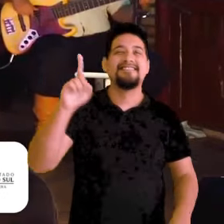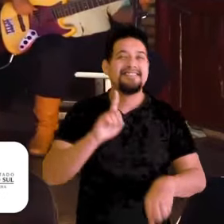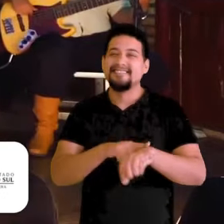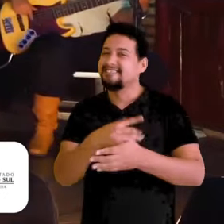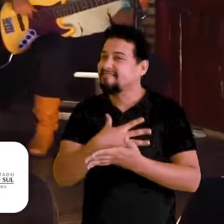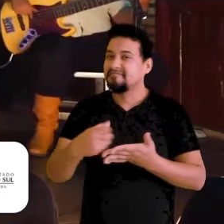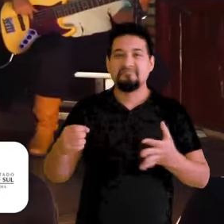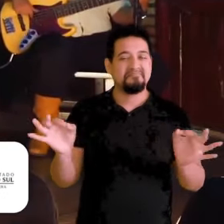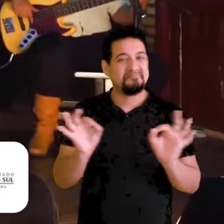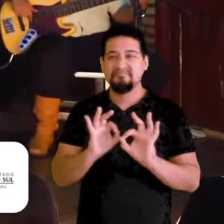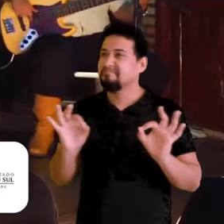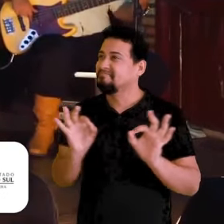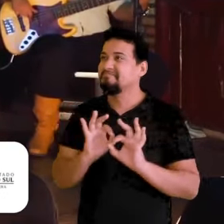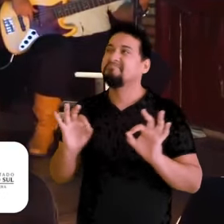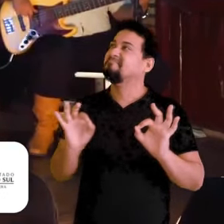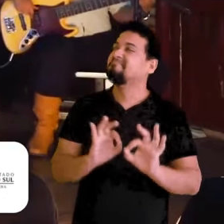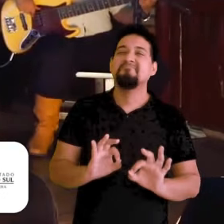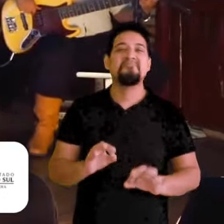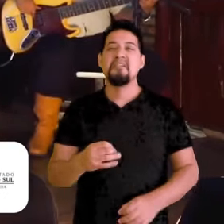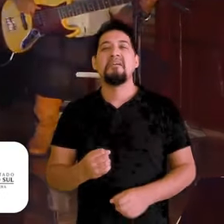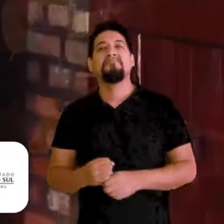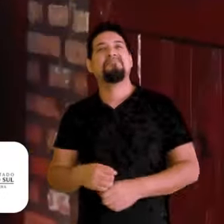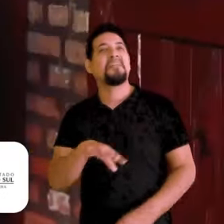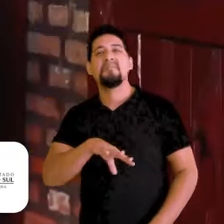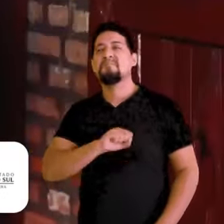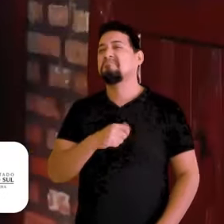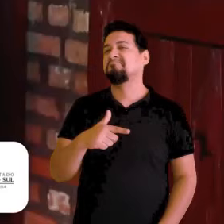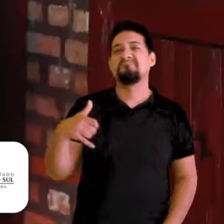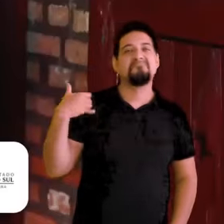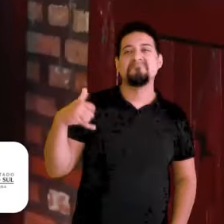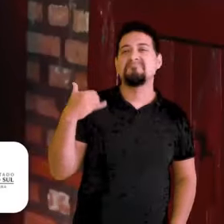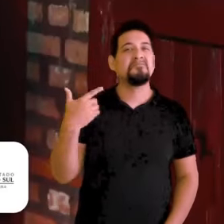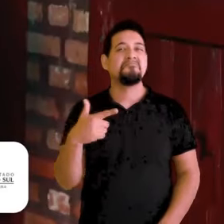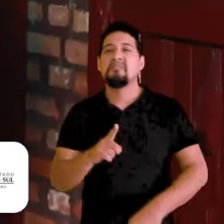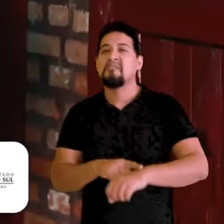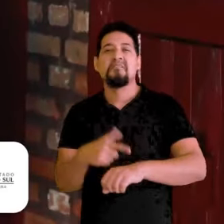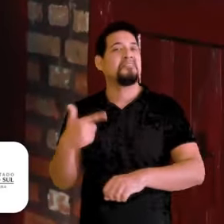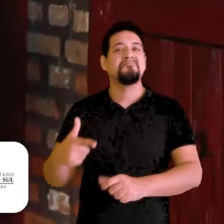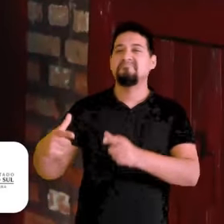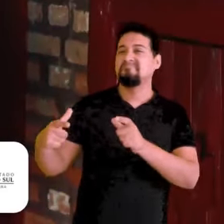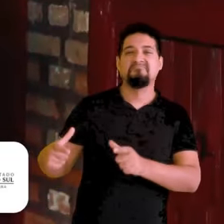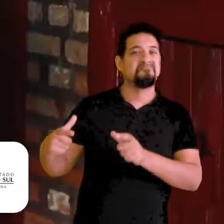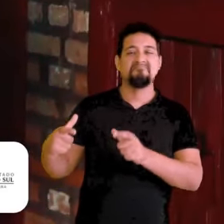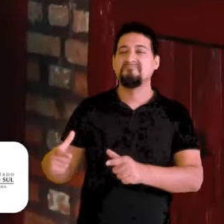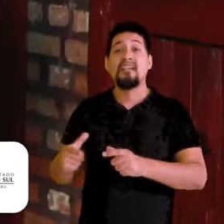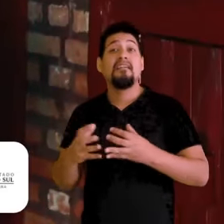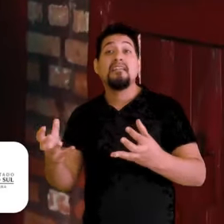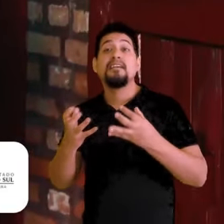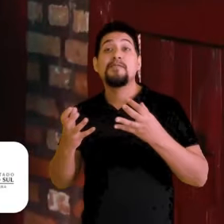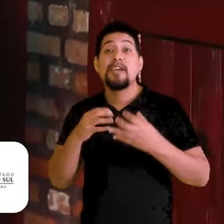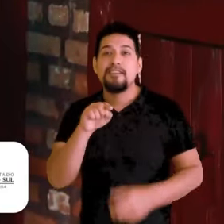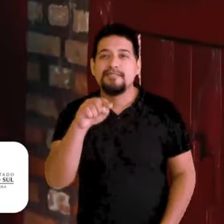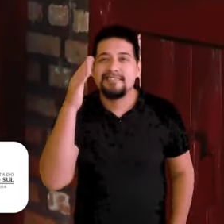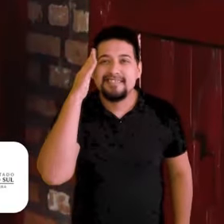pôde apagar. O amor não tem idade, não tem hora nem lugar. Quero